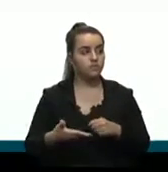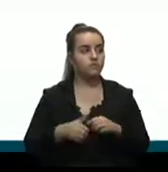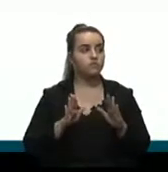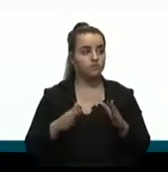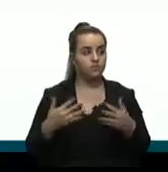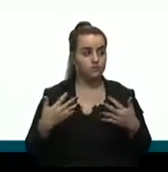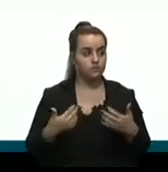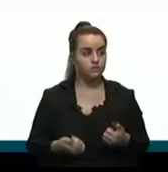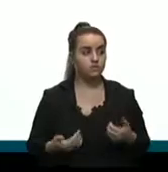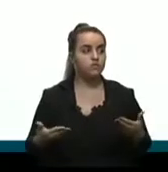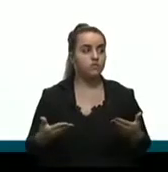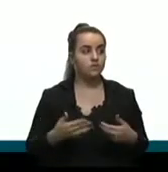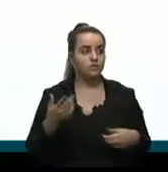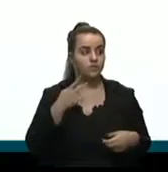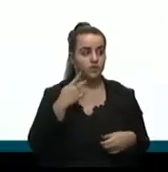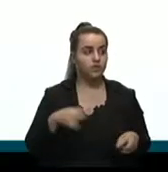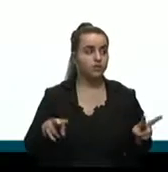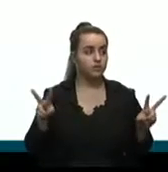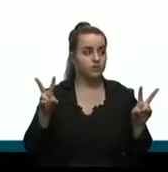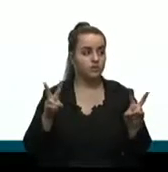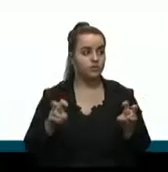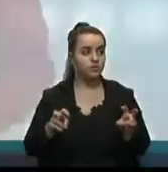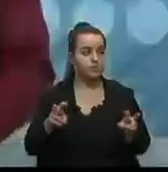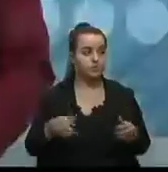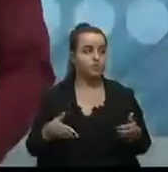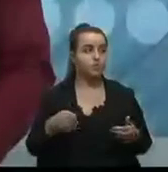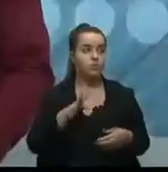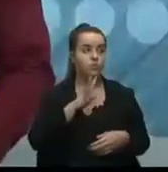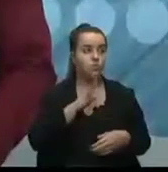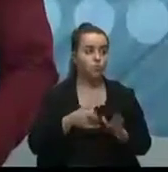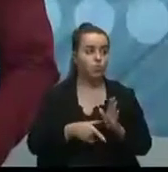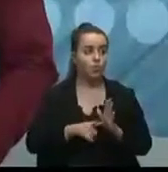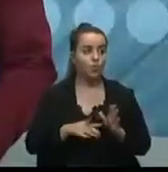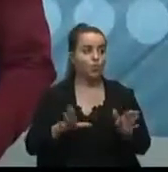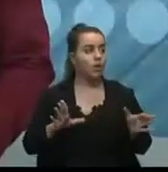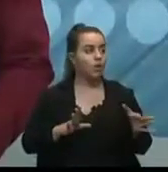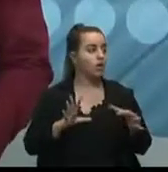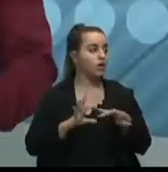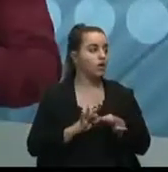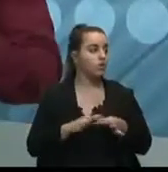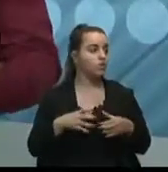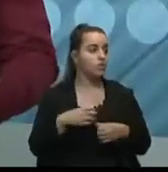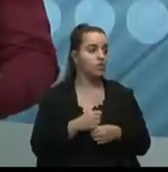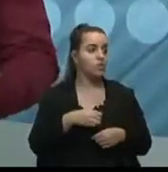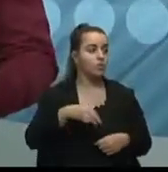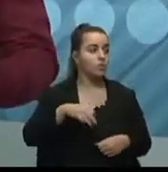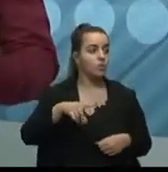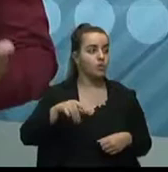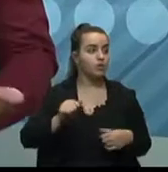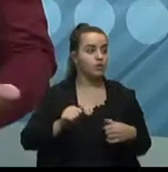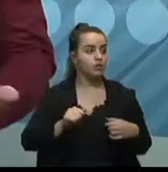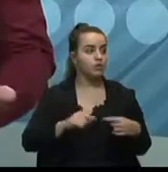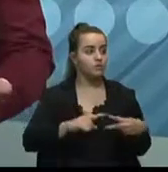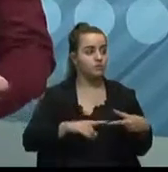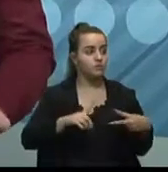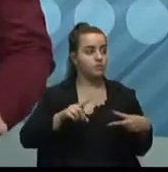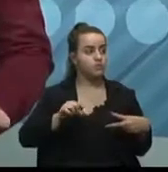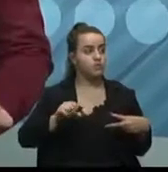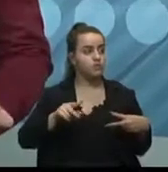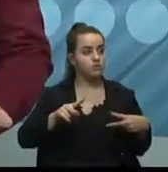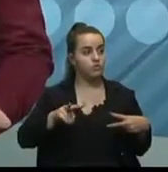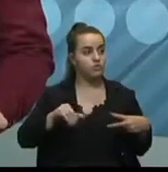Então, vamos tratar especificamente agora dos conhecimentos prévios relacionados ao cálculo da média, do desvio padrão